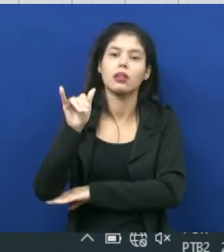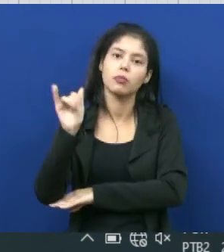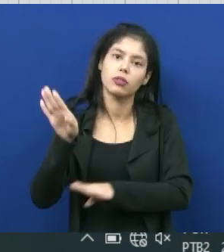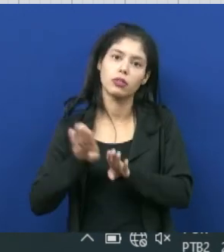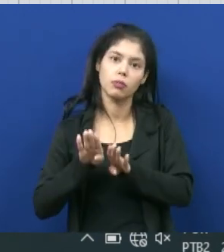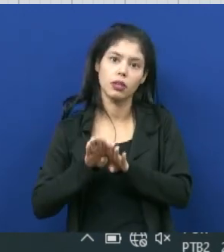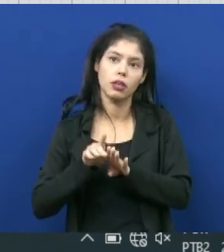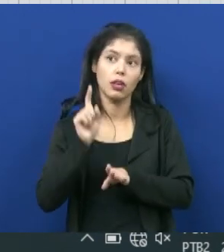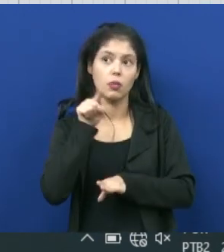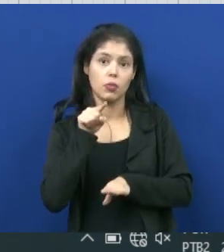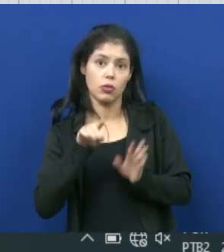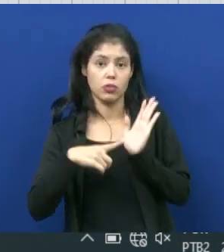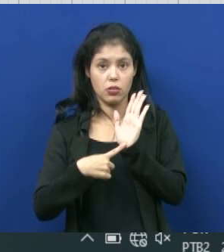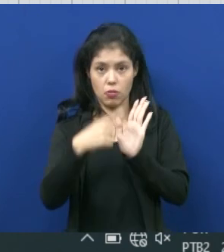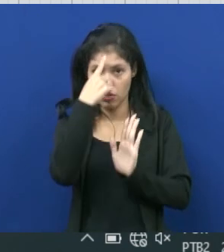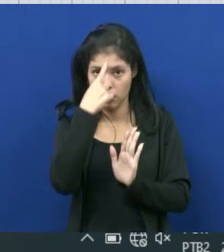crescente.